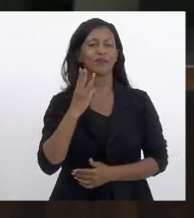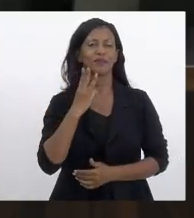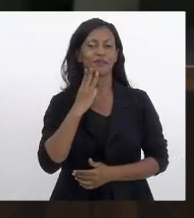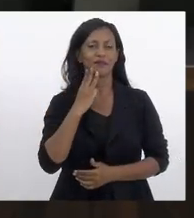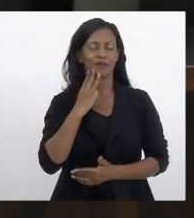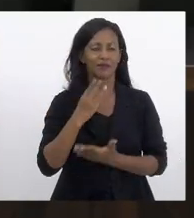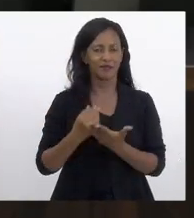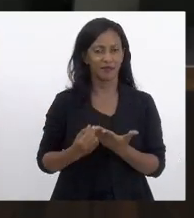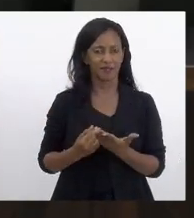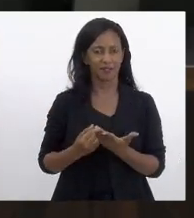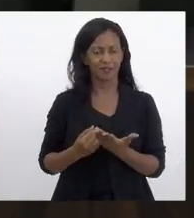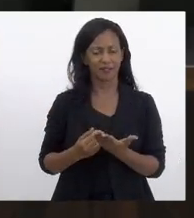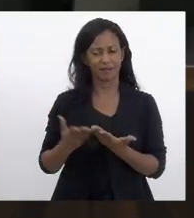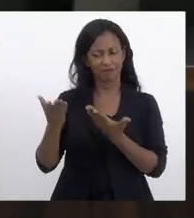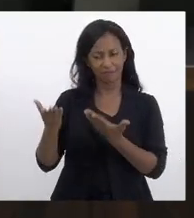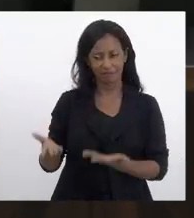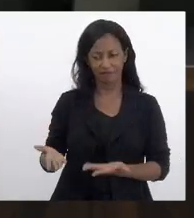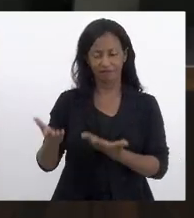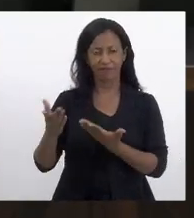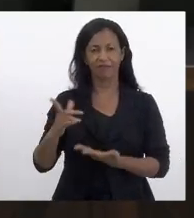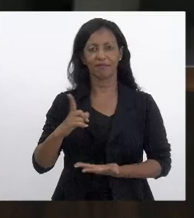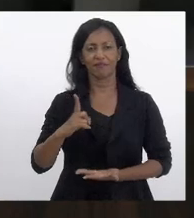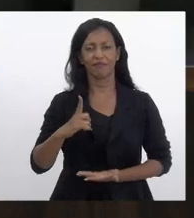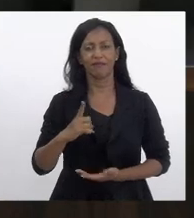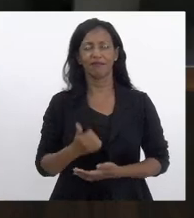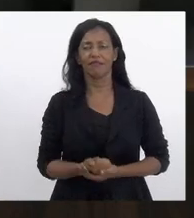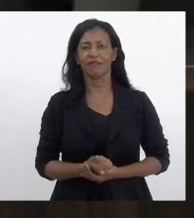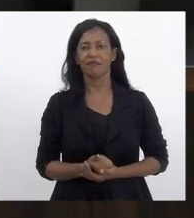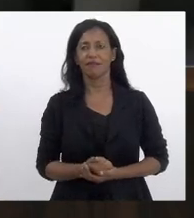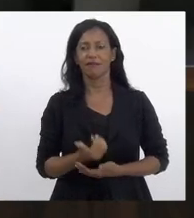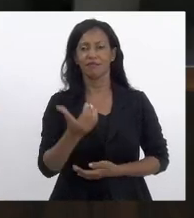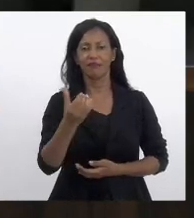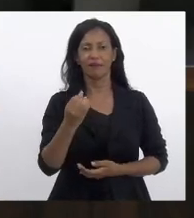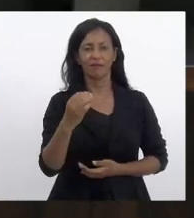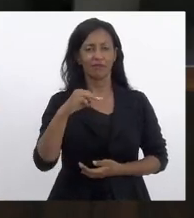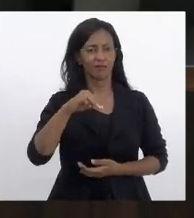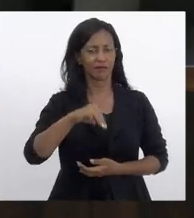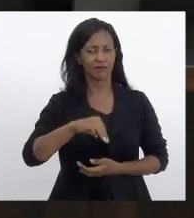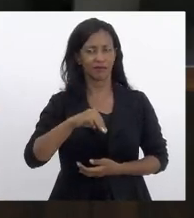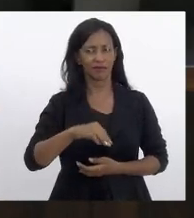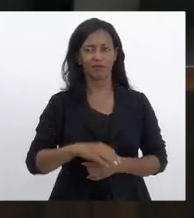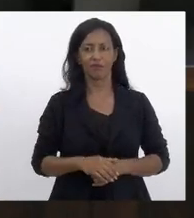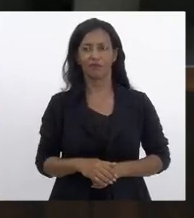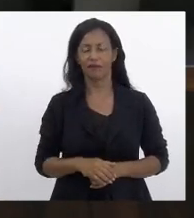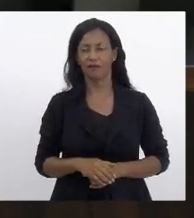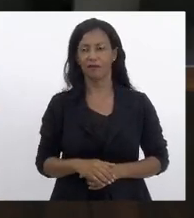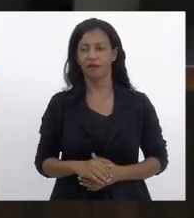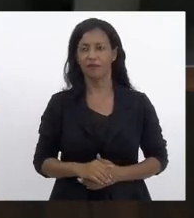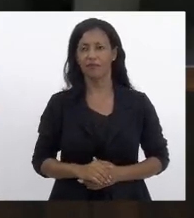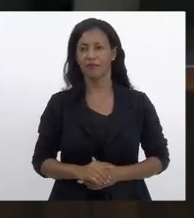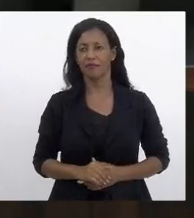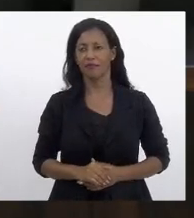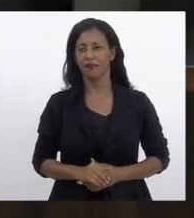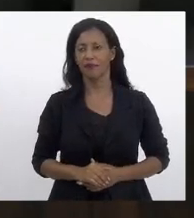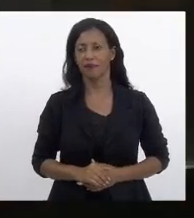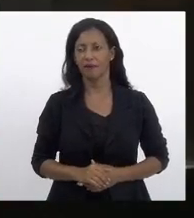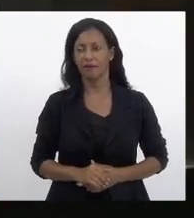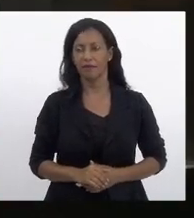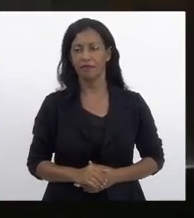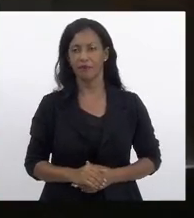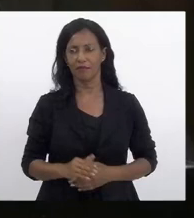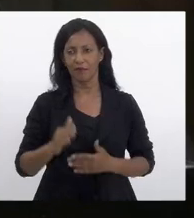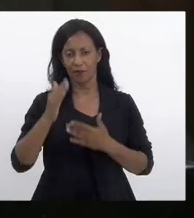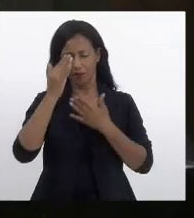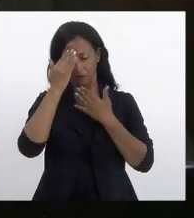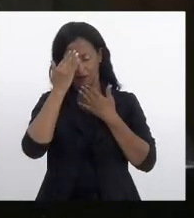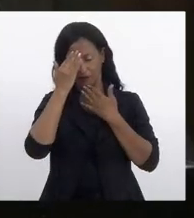Carneiro. Vossa Excelência dispõe de 10 minutos regimentais.